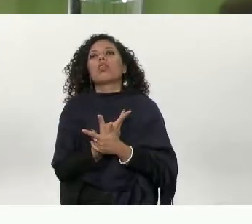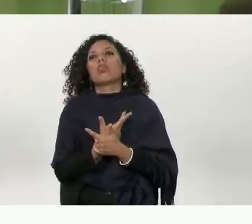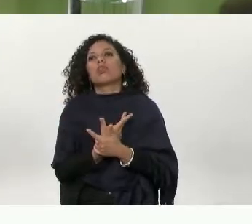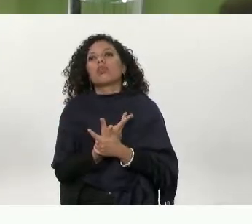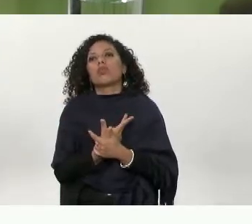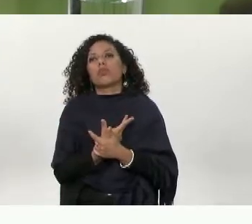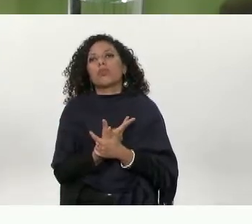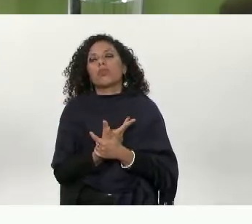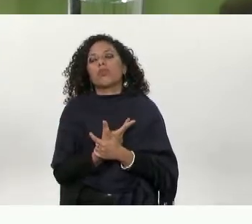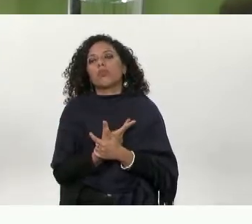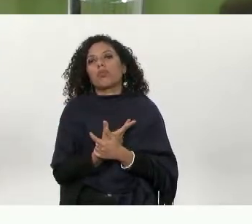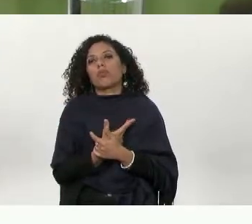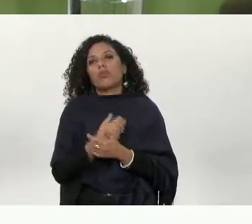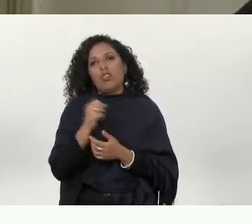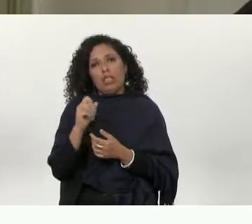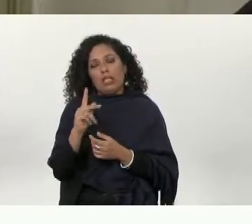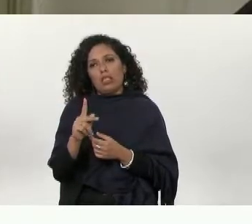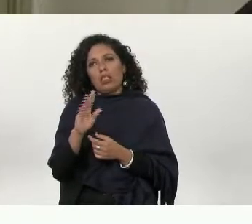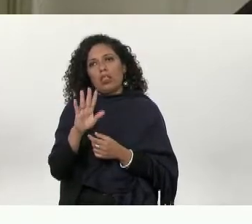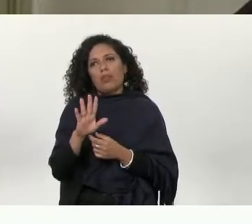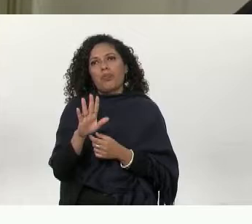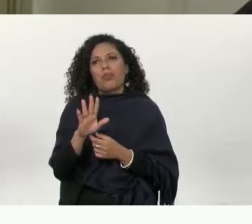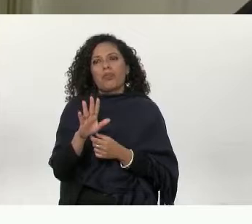que o CREMERGE disse. Sim. Inclusive,